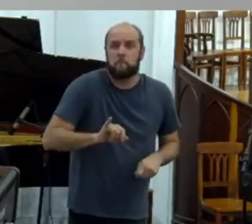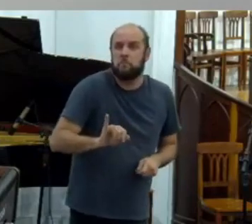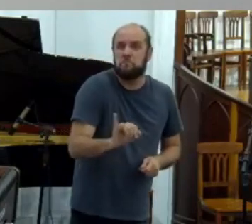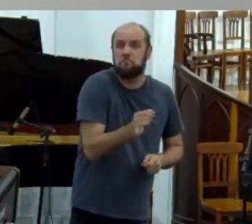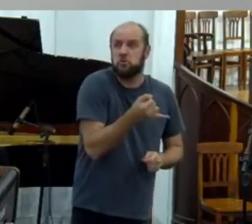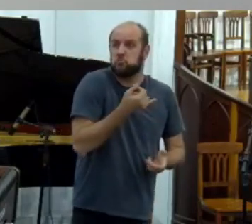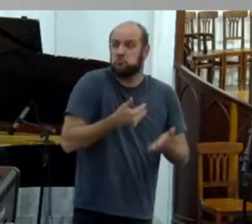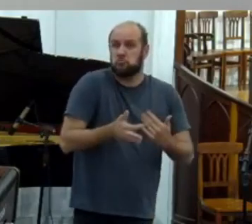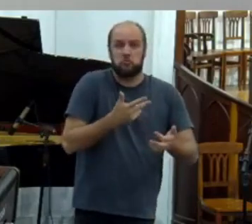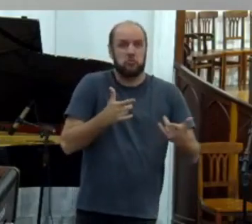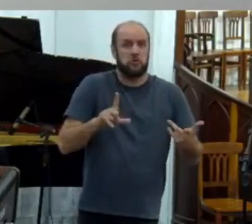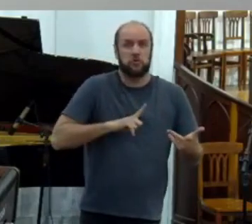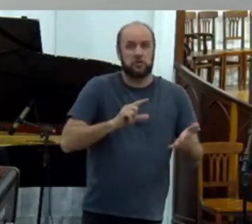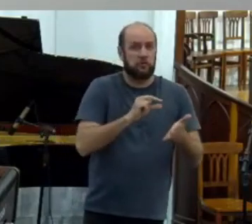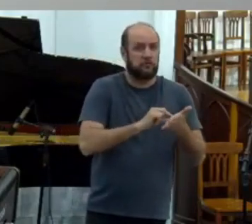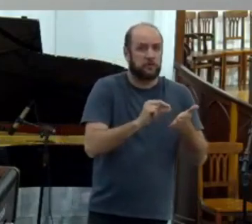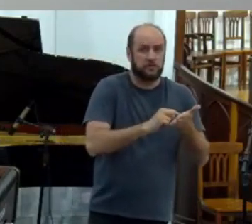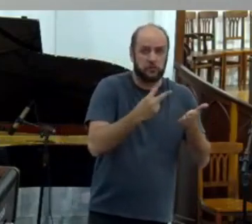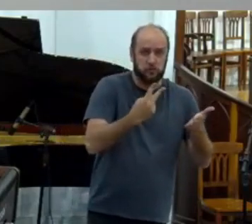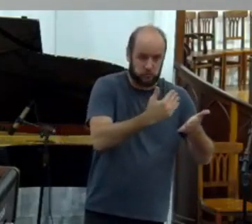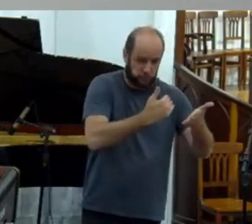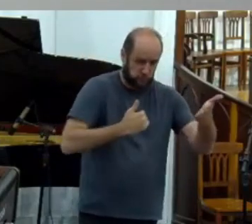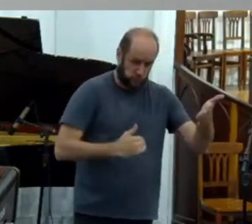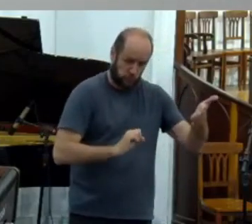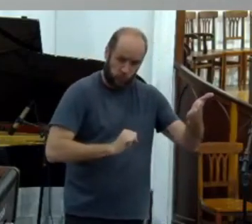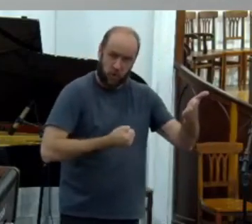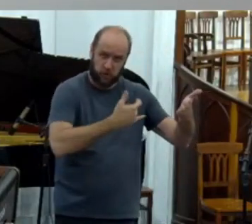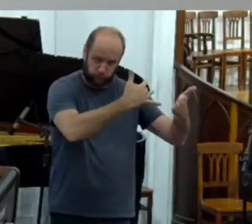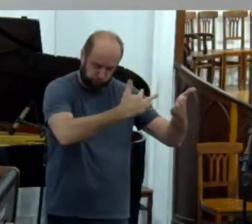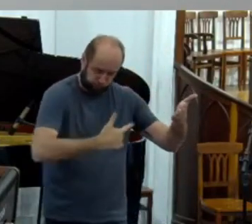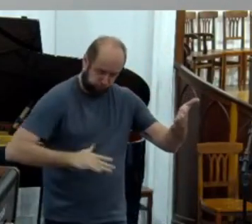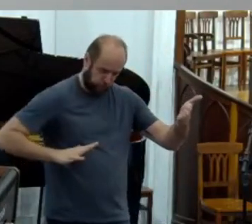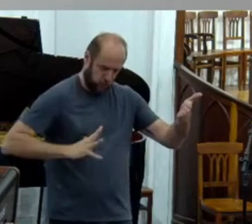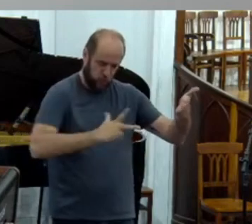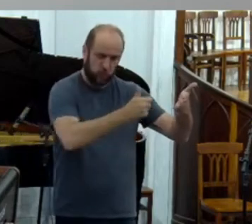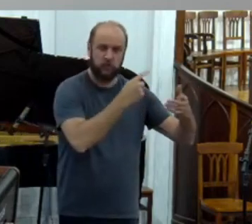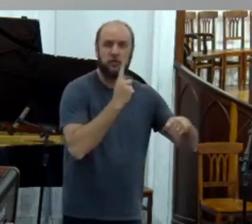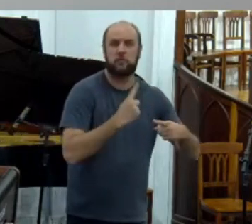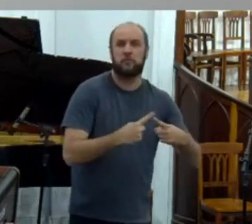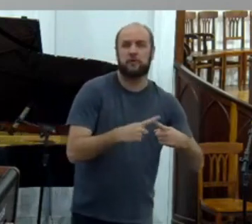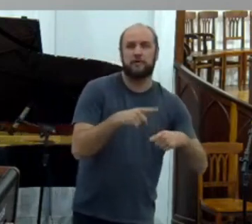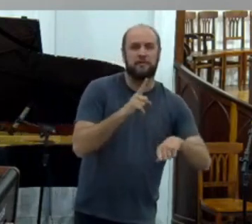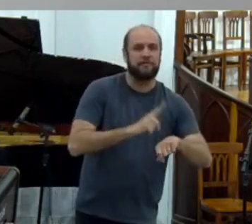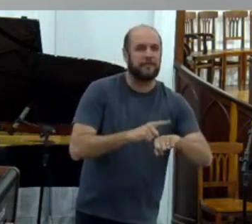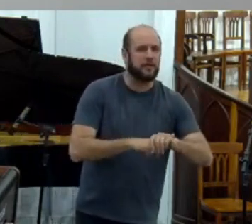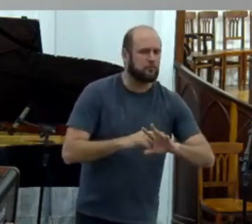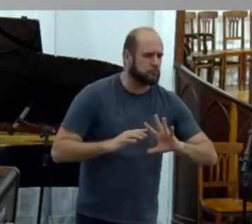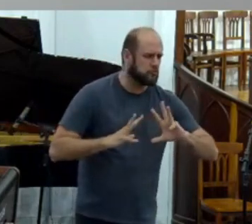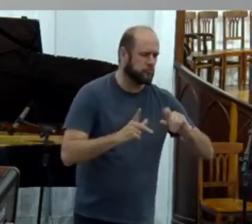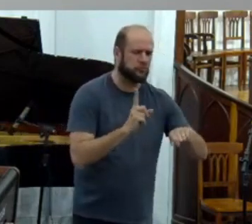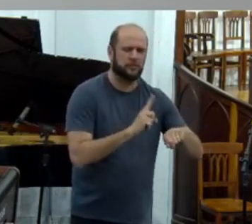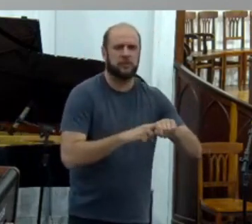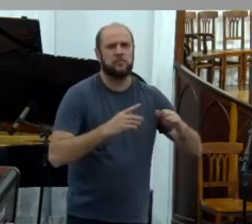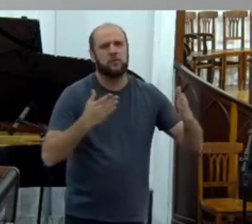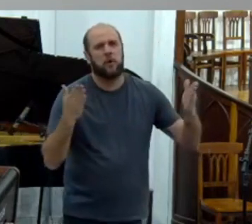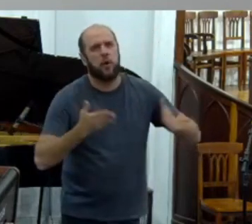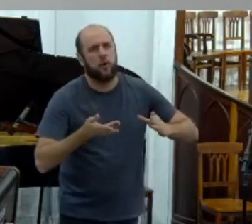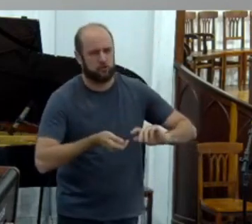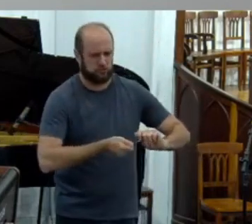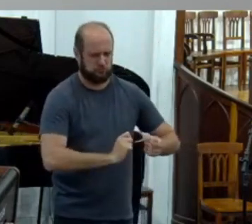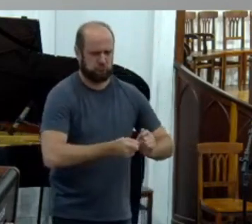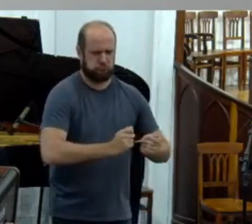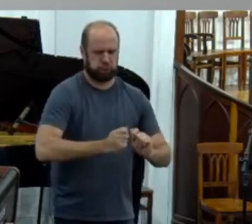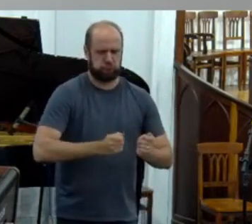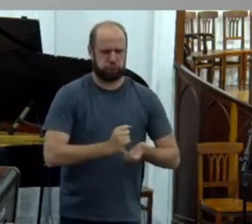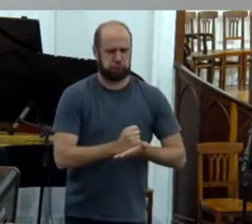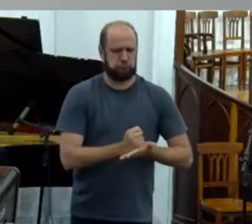tudo o que está descrito do versículo 2 até o versículo 8, porque há tempo para tudo. Existe o tempo que hoje eu posso controlar e então hoje eu